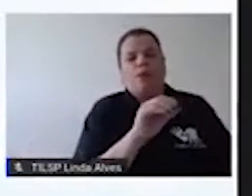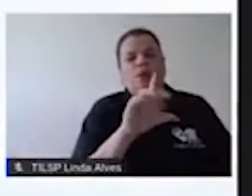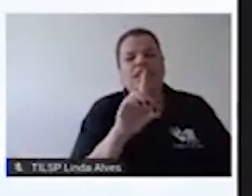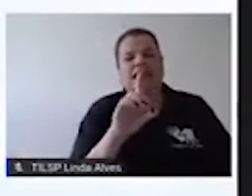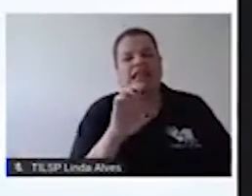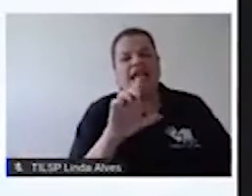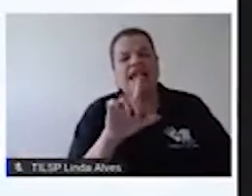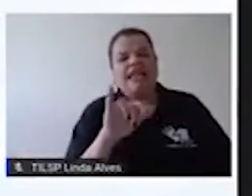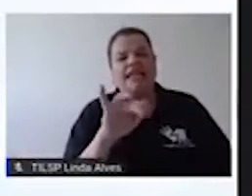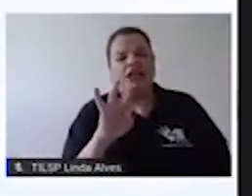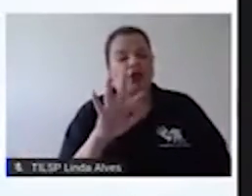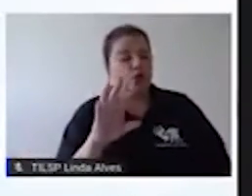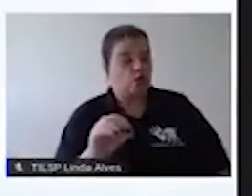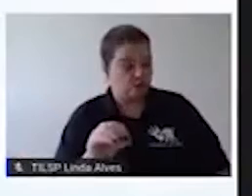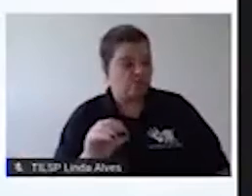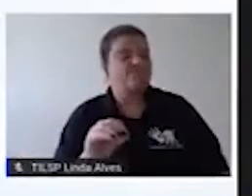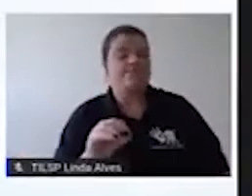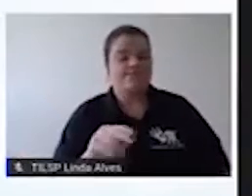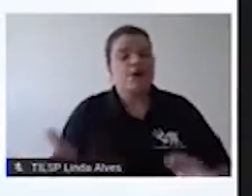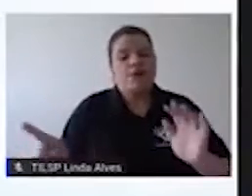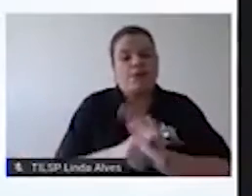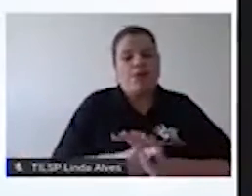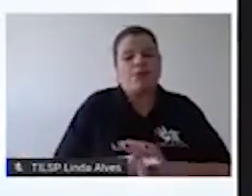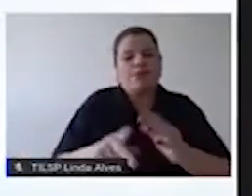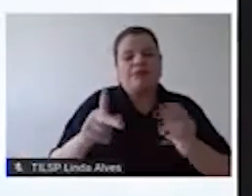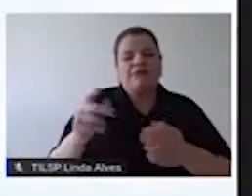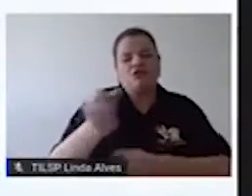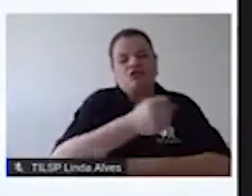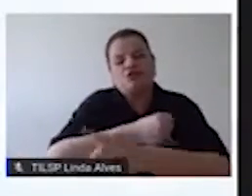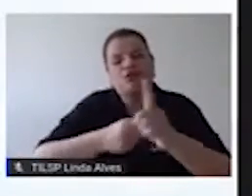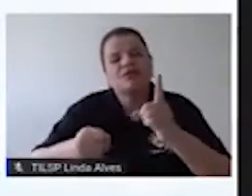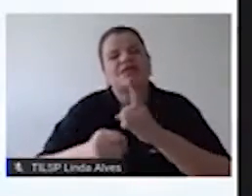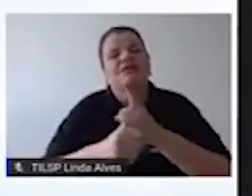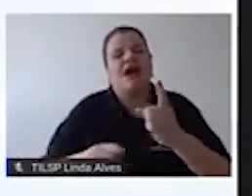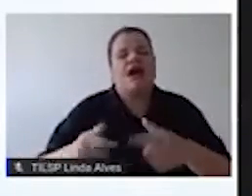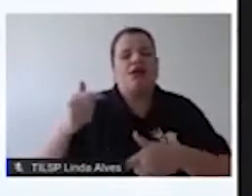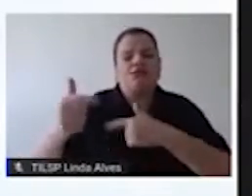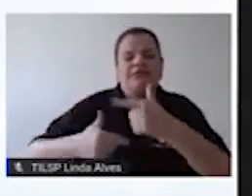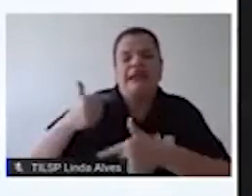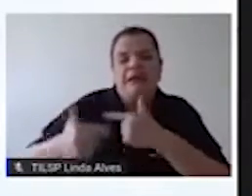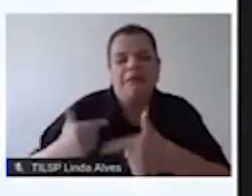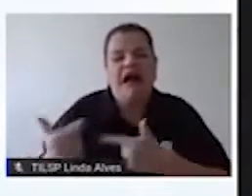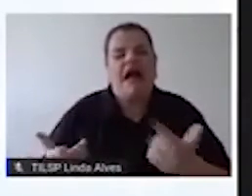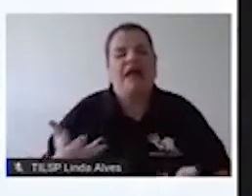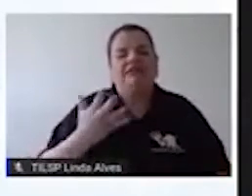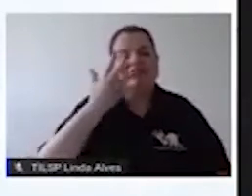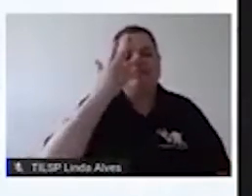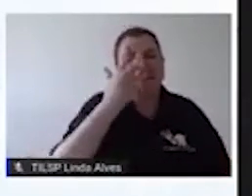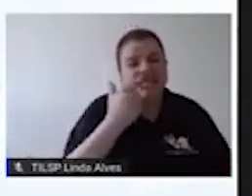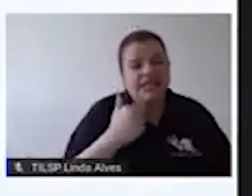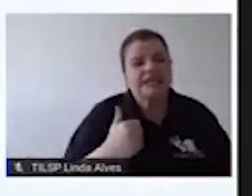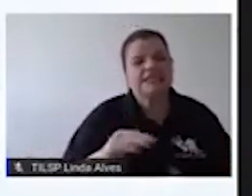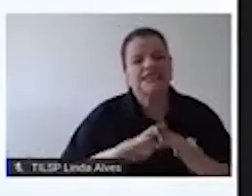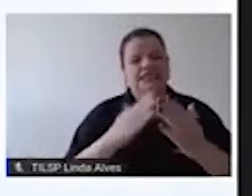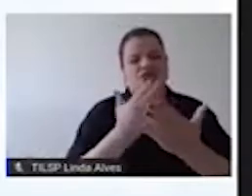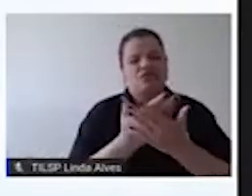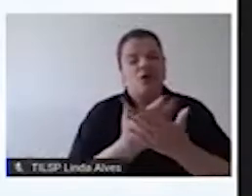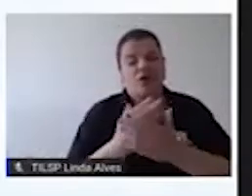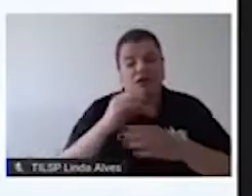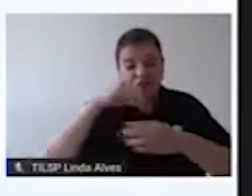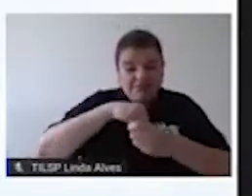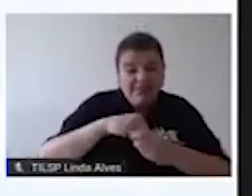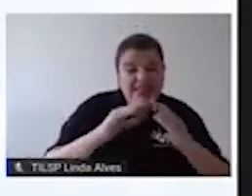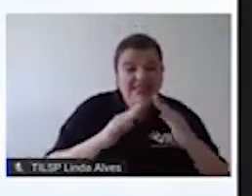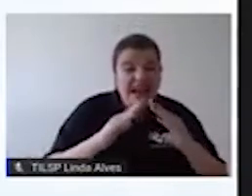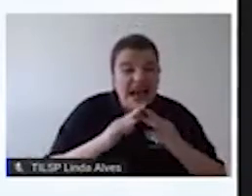condição social dela, do trabalho, criança, escola. Bom, pode ficar na casa, não pode,